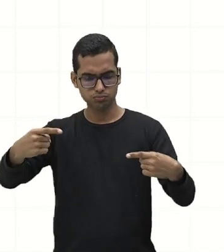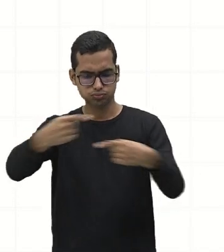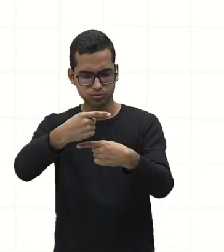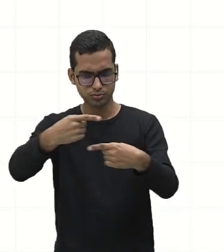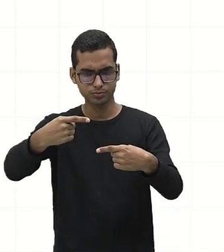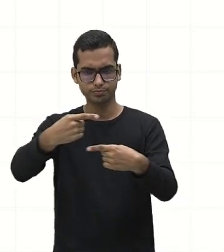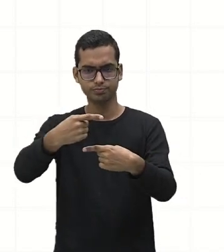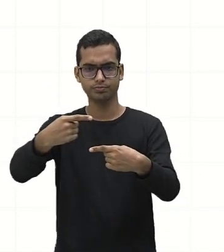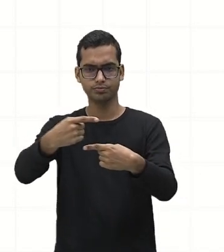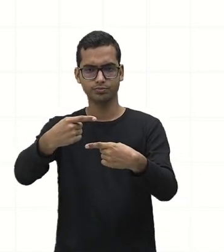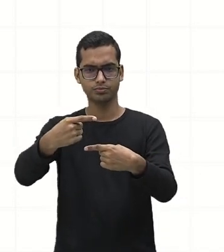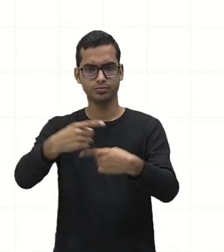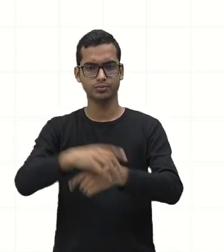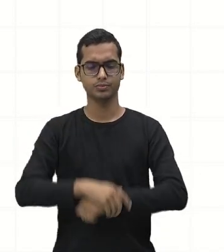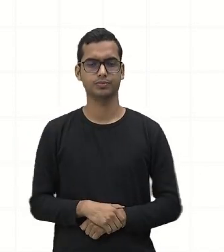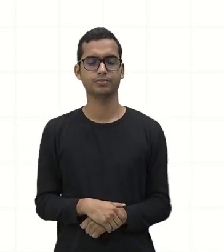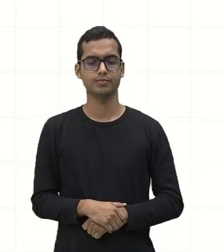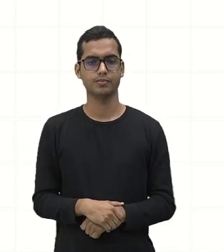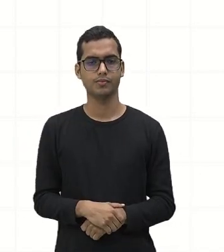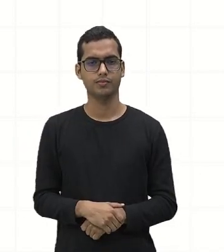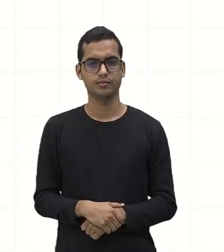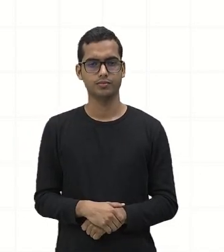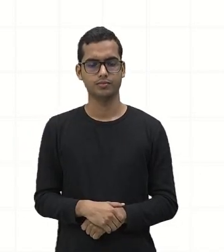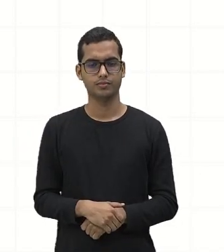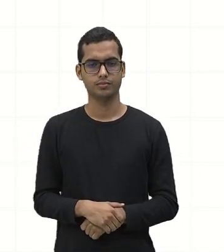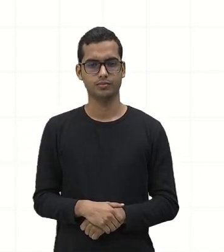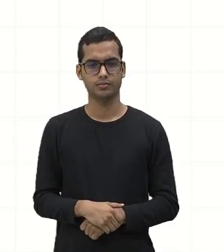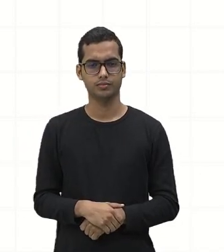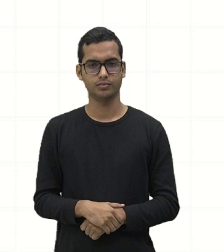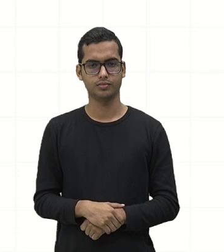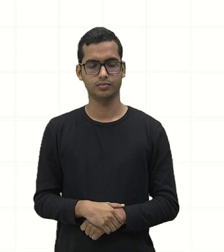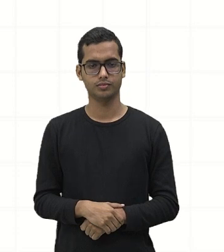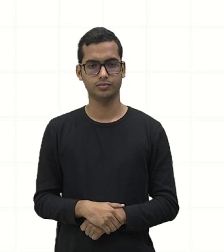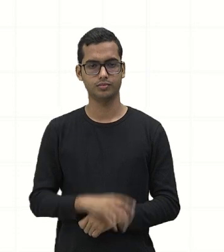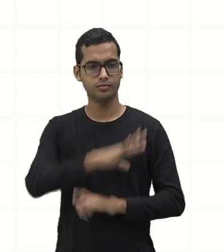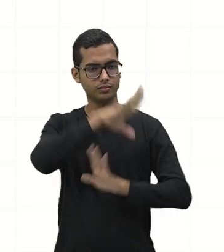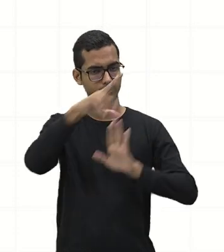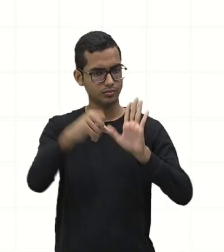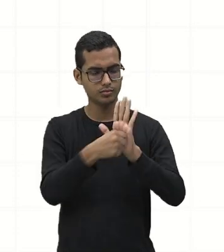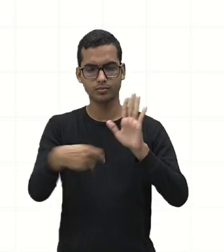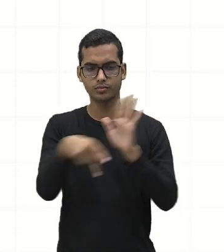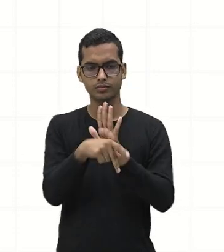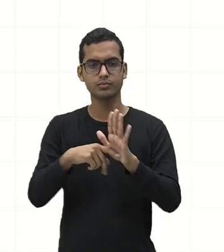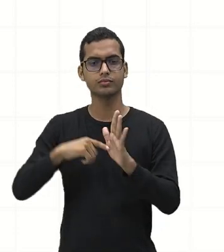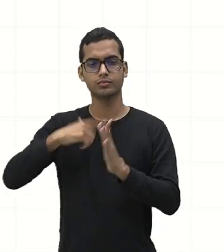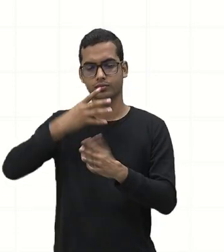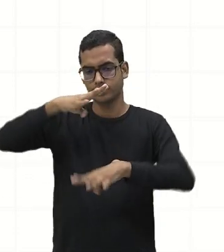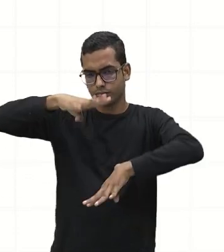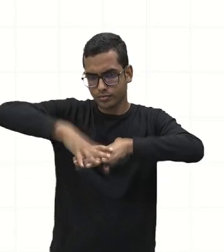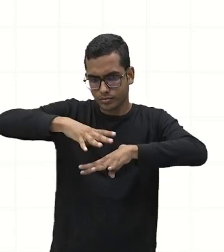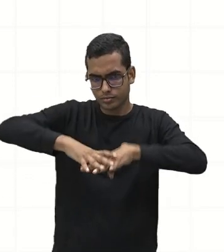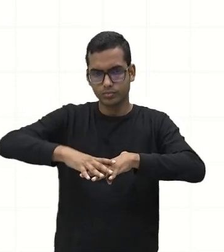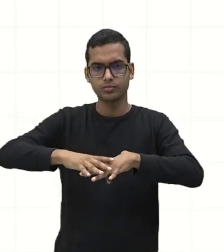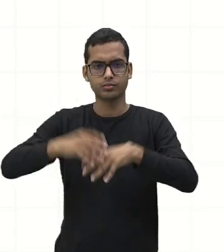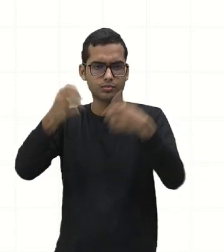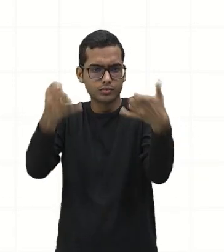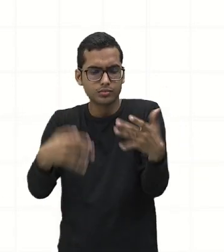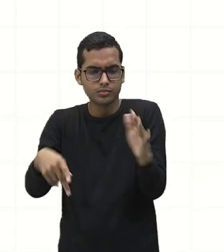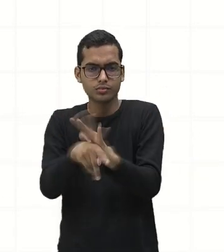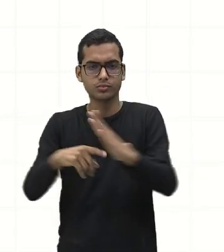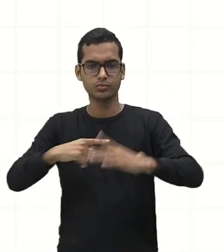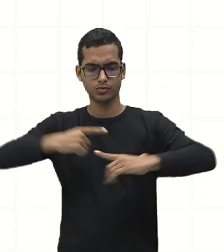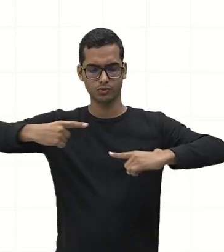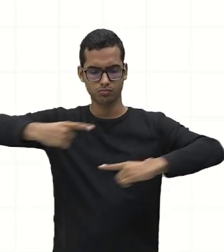ó, é uma simbologia matemática para dizer que duas retas são paralelas, tá